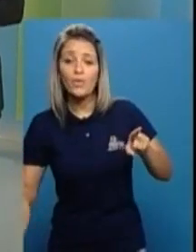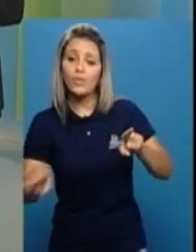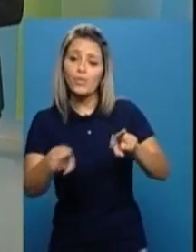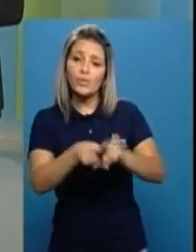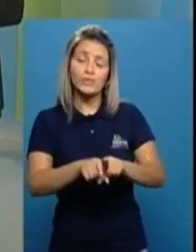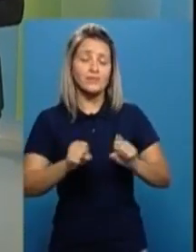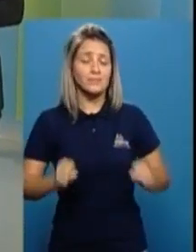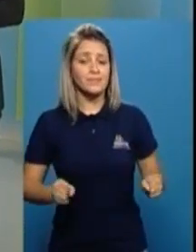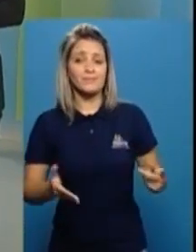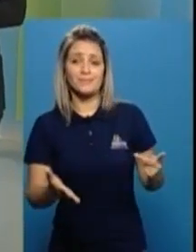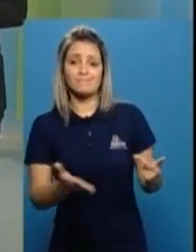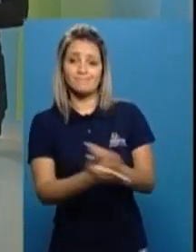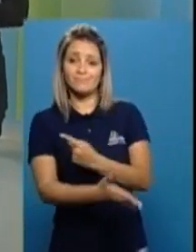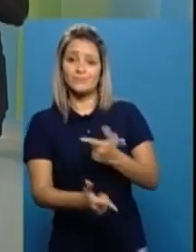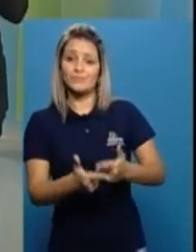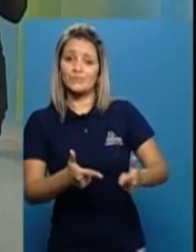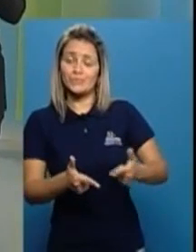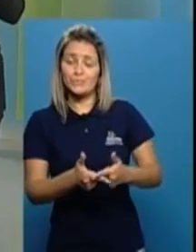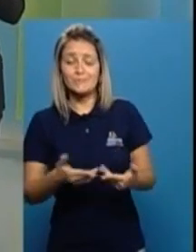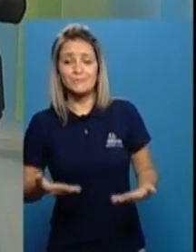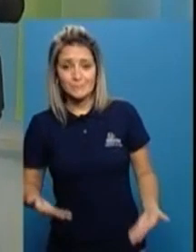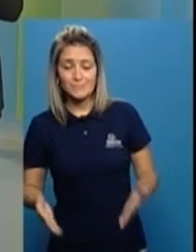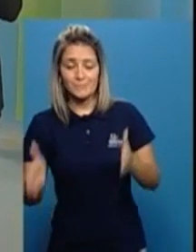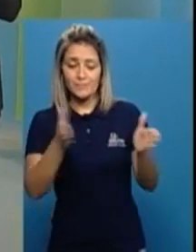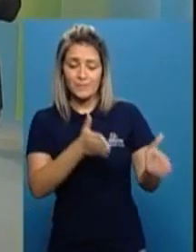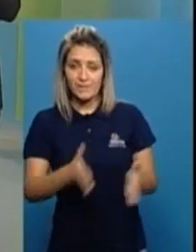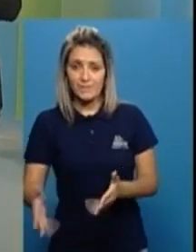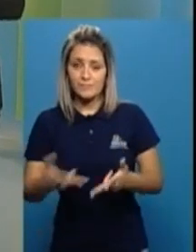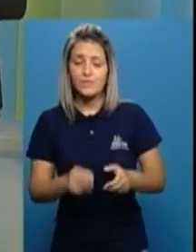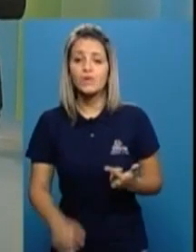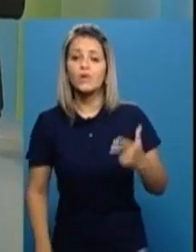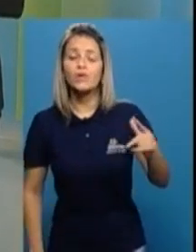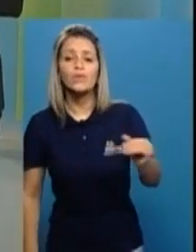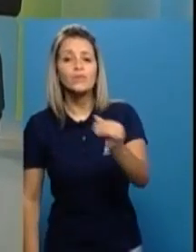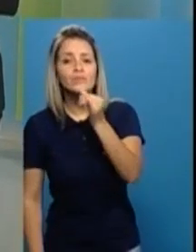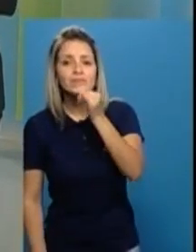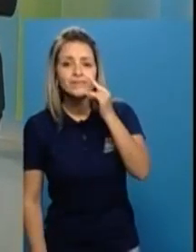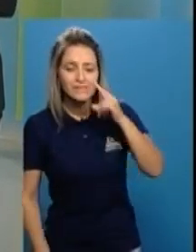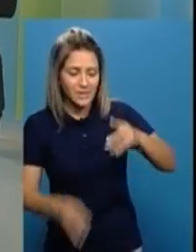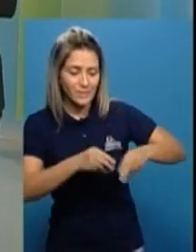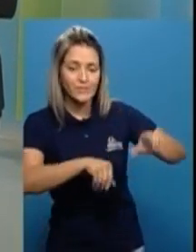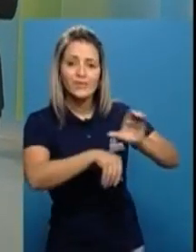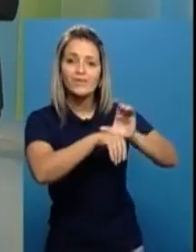seu processo de fabricação. Outro exemplo é o cimento, onde a produção é